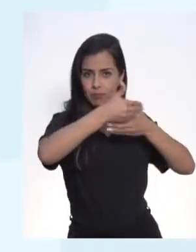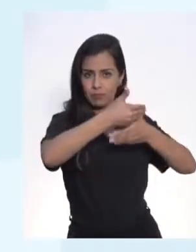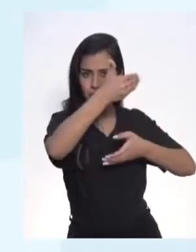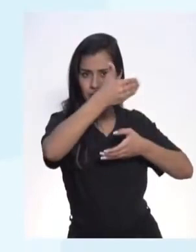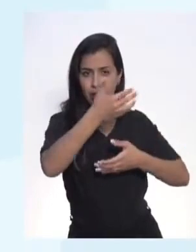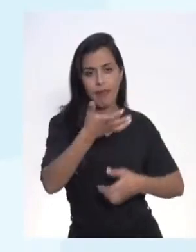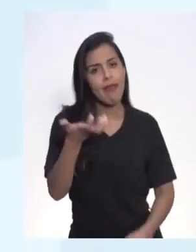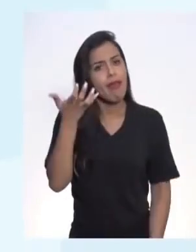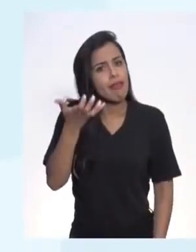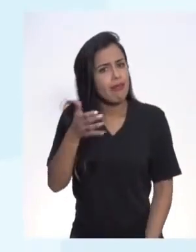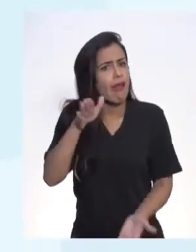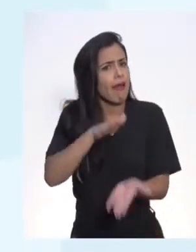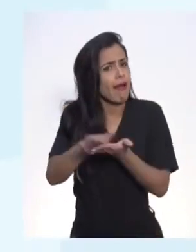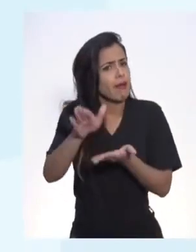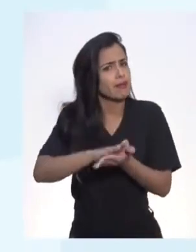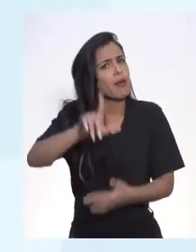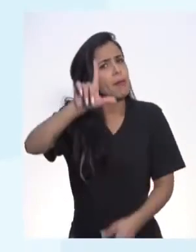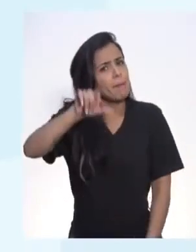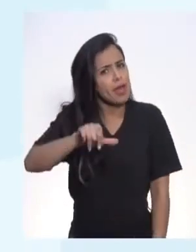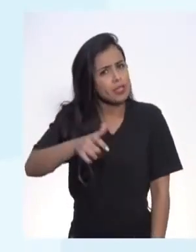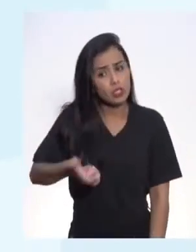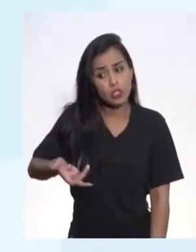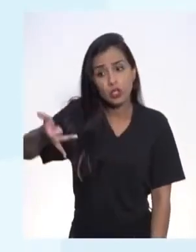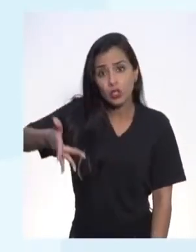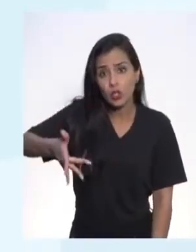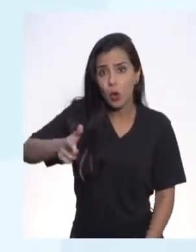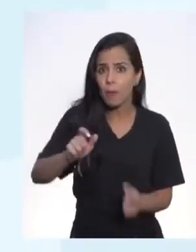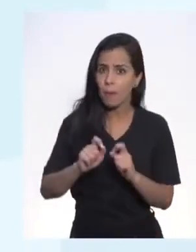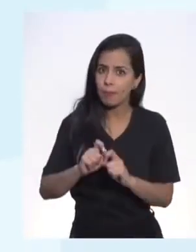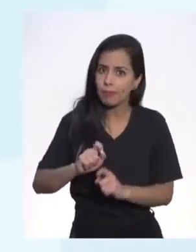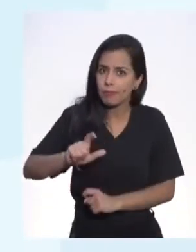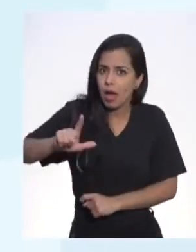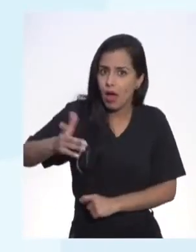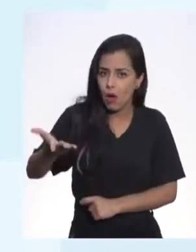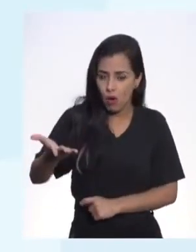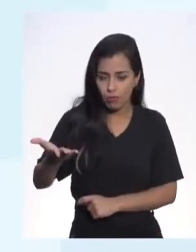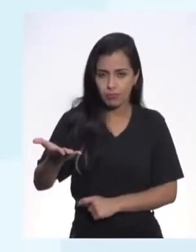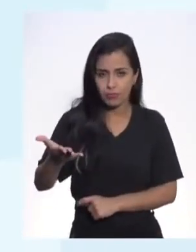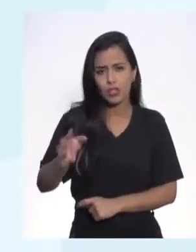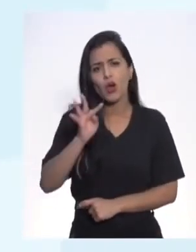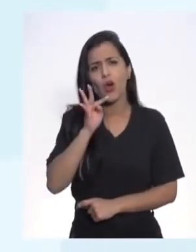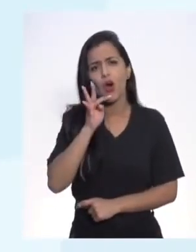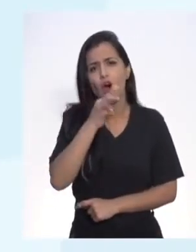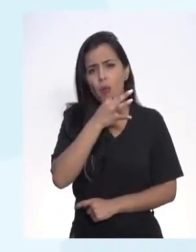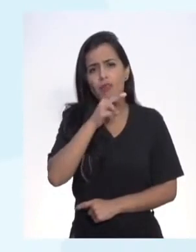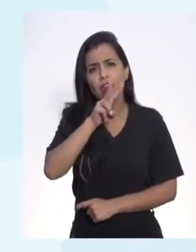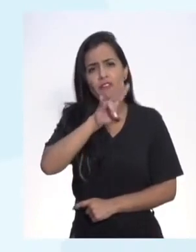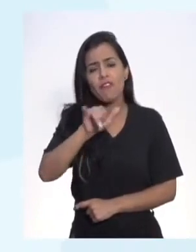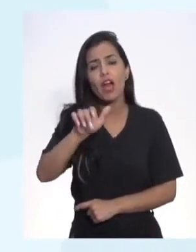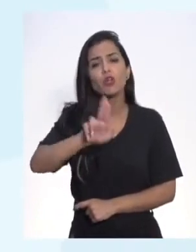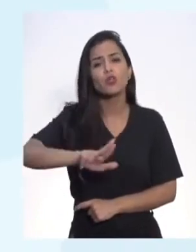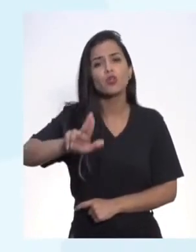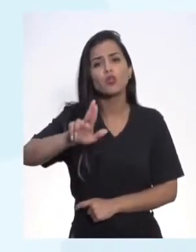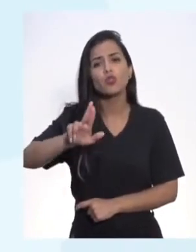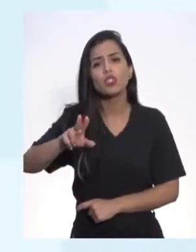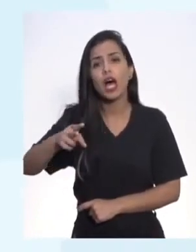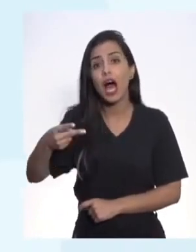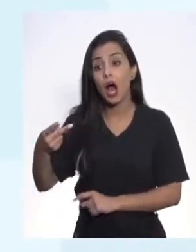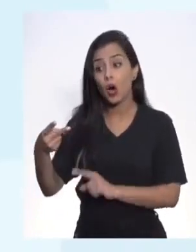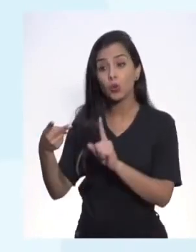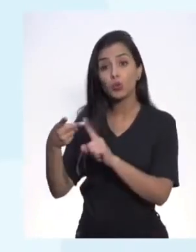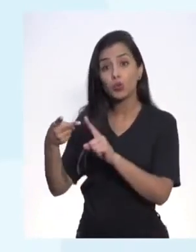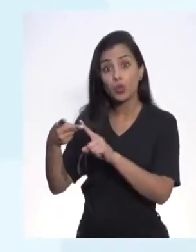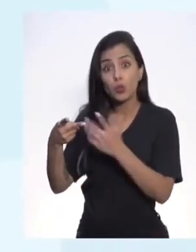gastar menos e vai querer ter um troco maior. Então, era óbvio que ele ia usar somente o produto 2. Então, seria ou